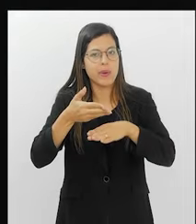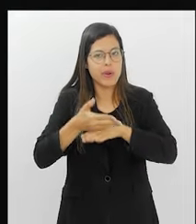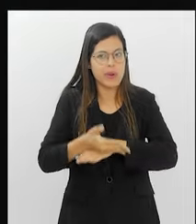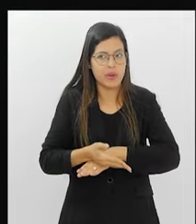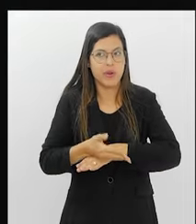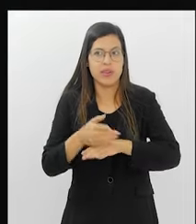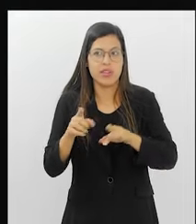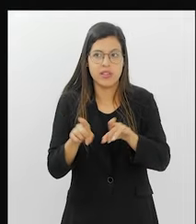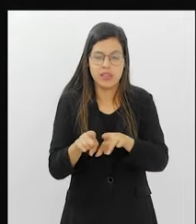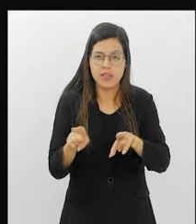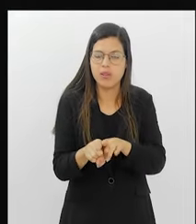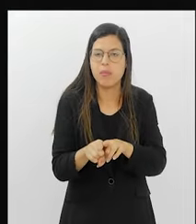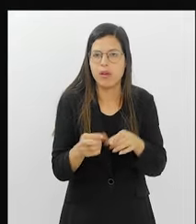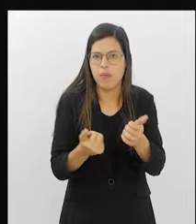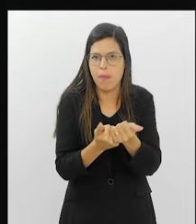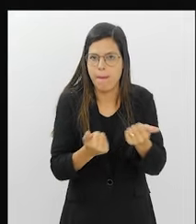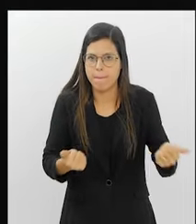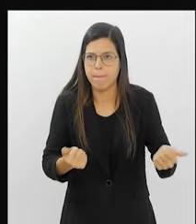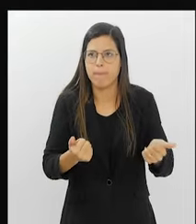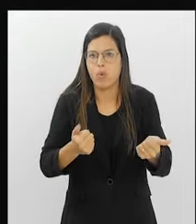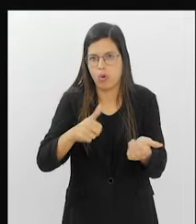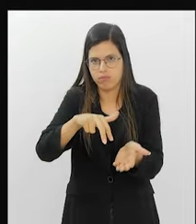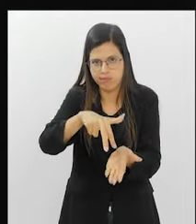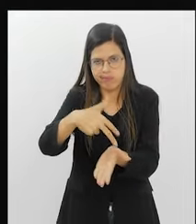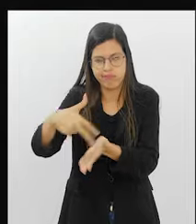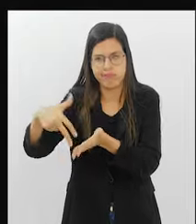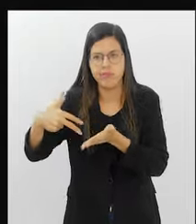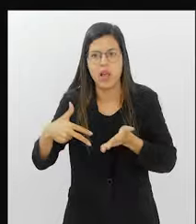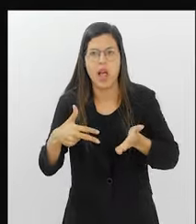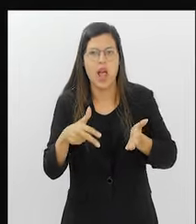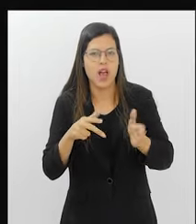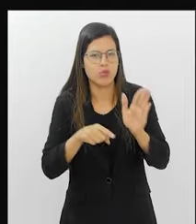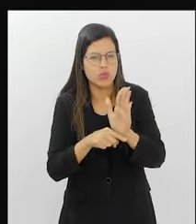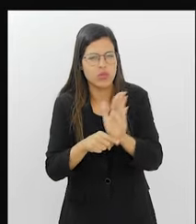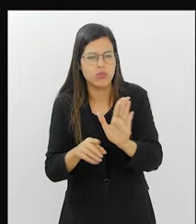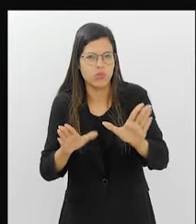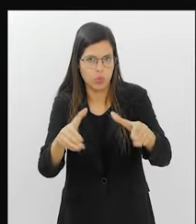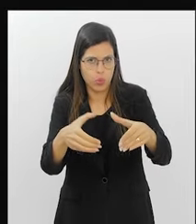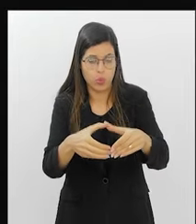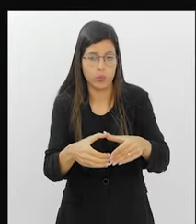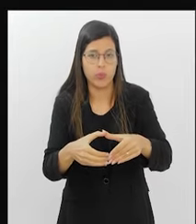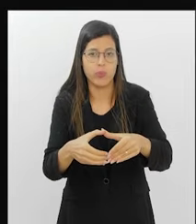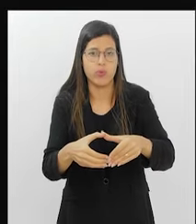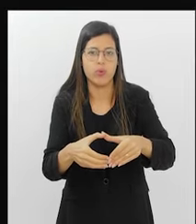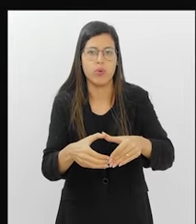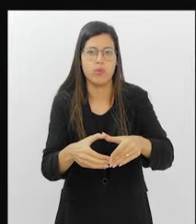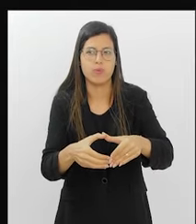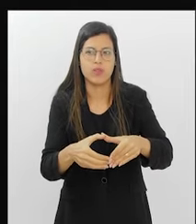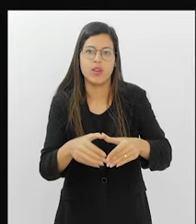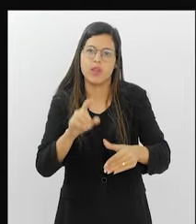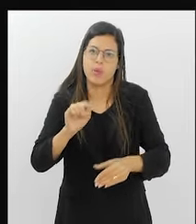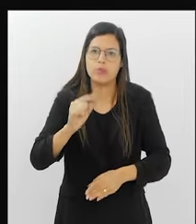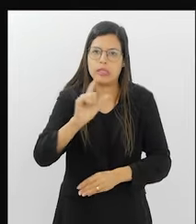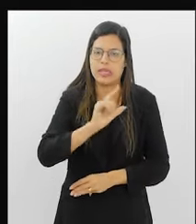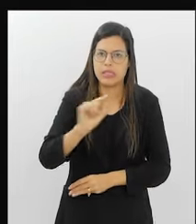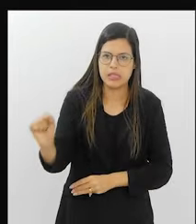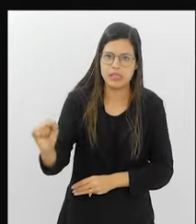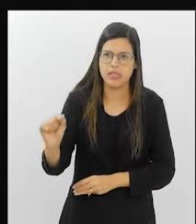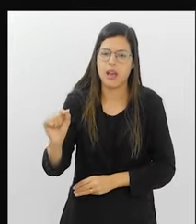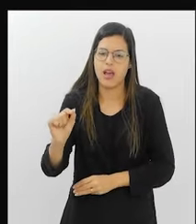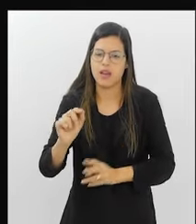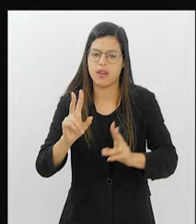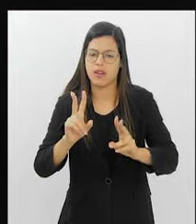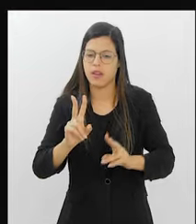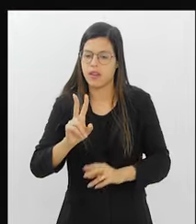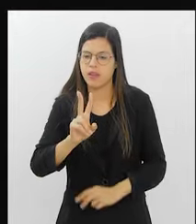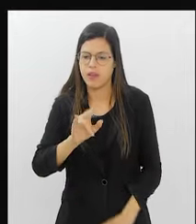ele como coreógrafa dos casais de m porta bandeira e ajudando na comissão e ele vai PR